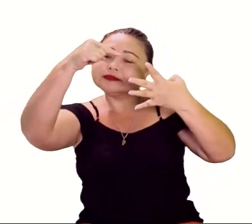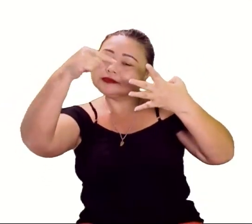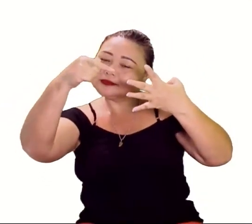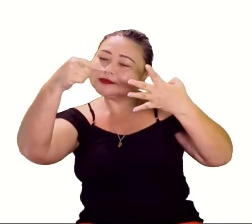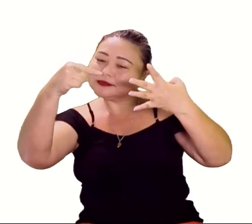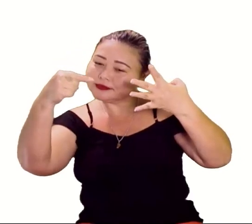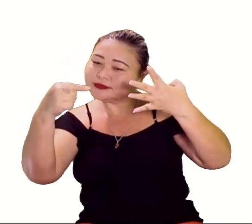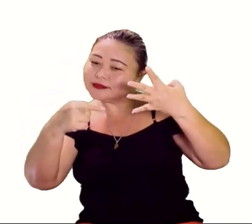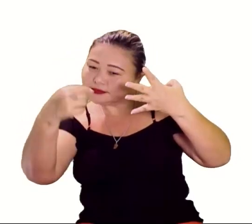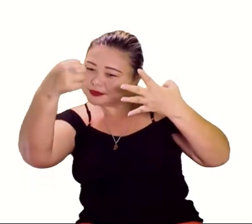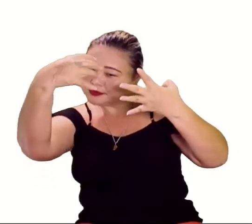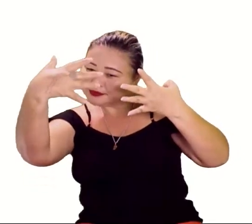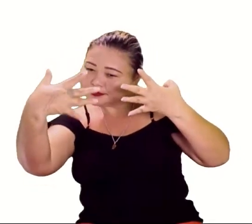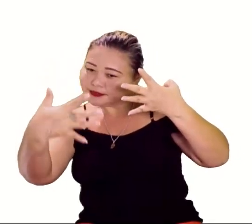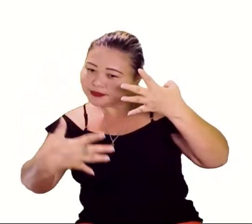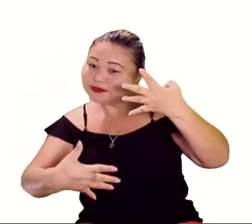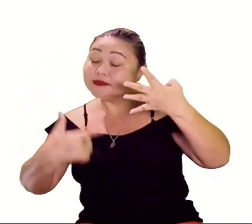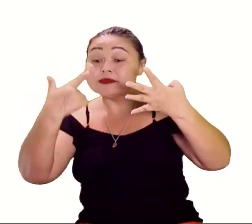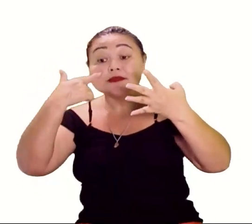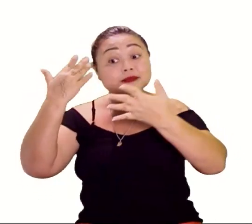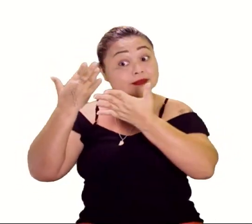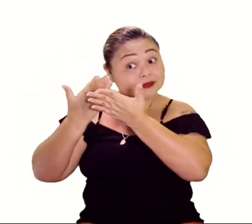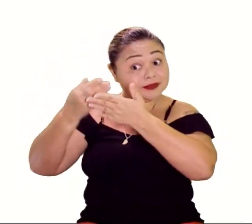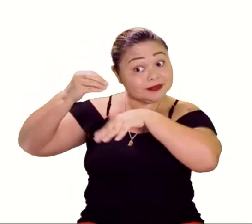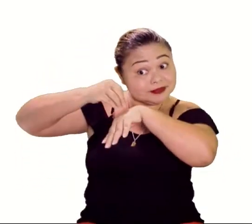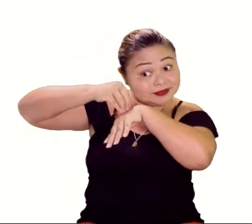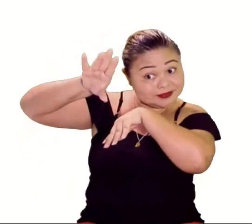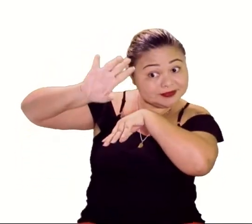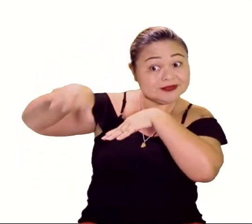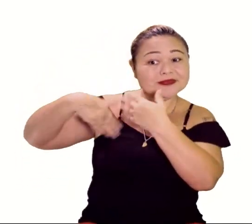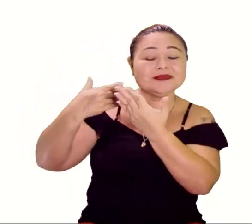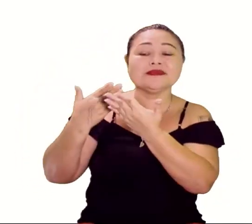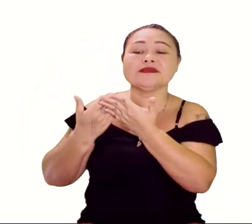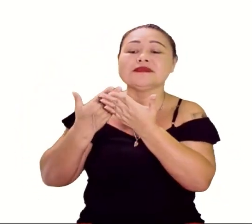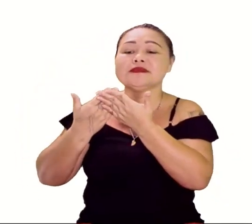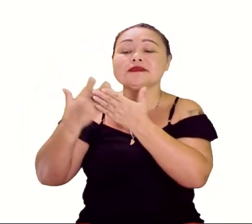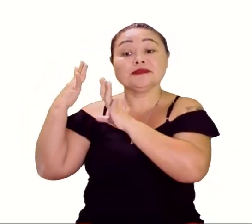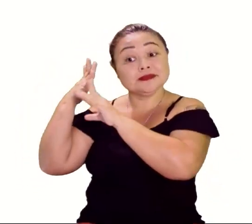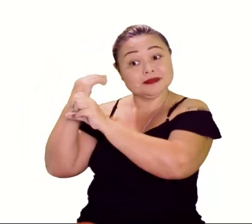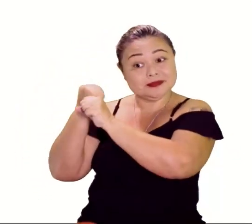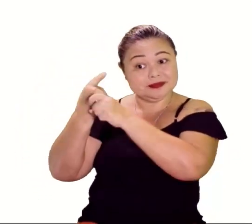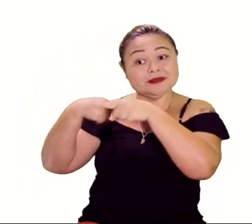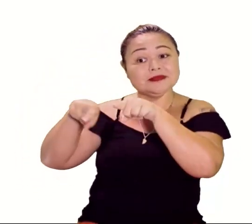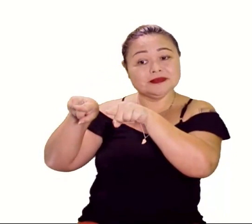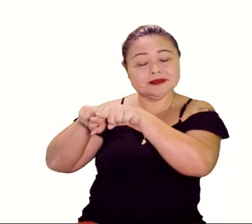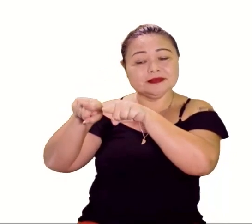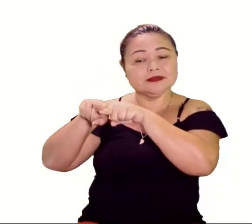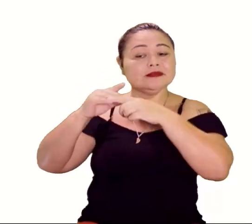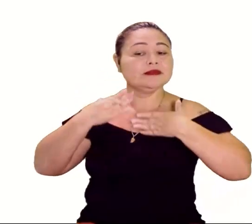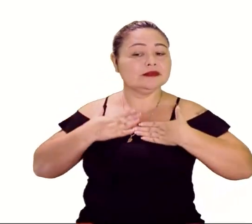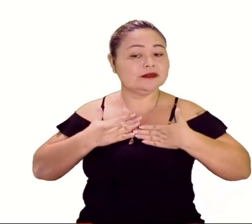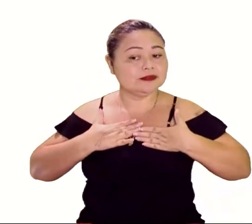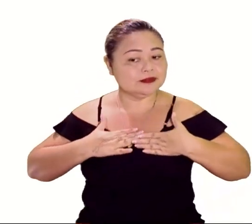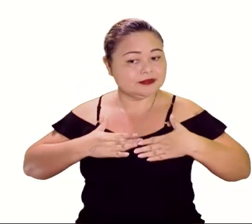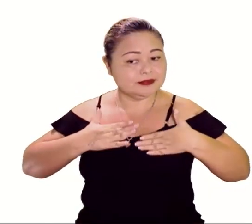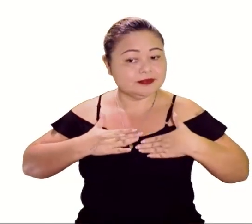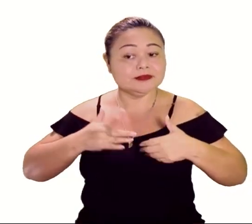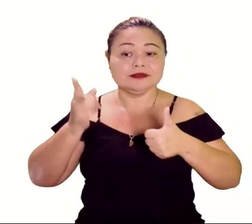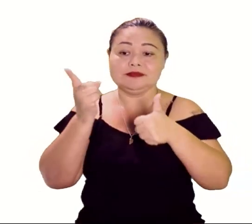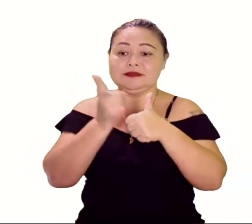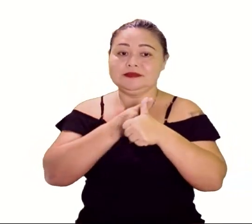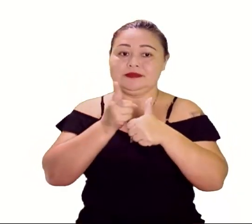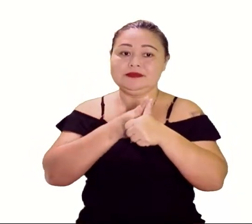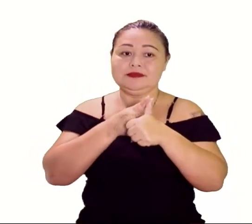passos fundamentais, visto na aula e também visto na revisão. Tranquilamente.